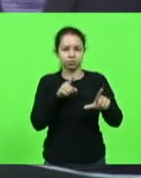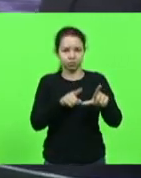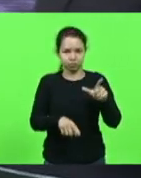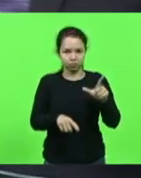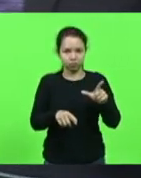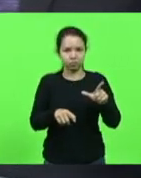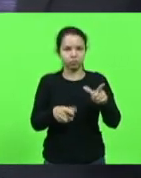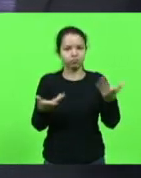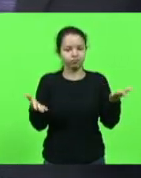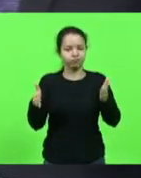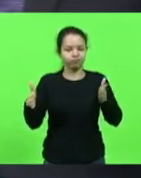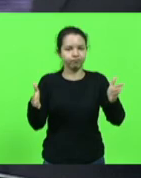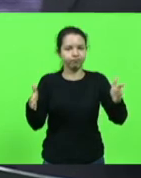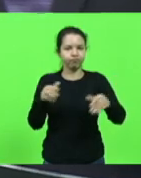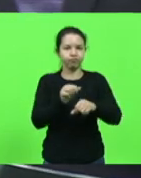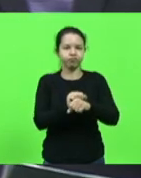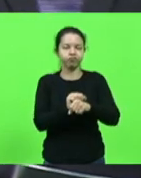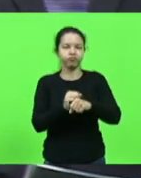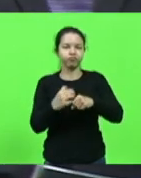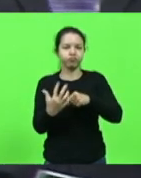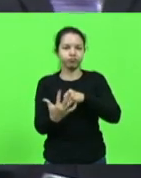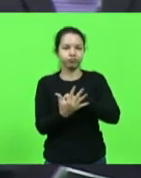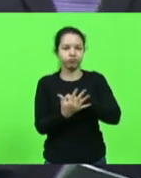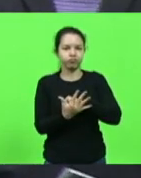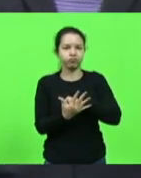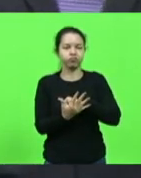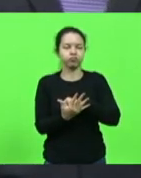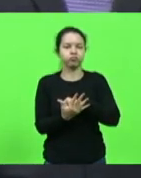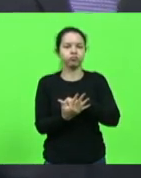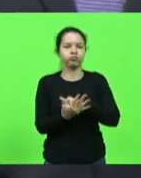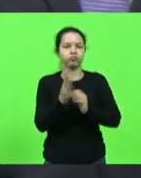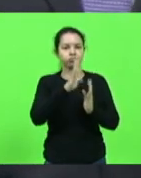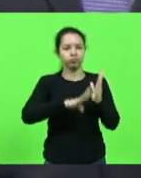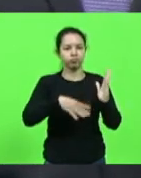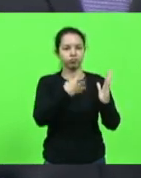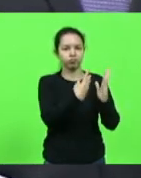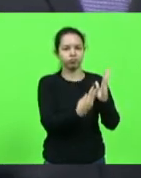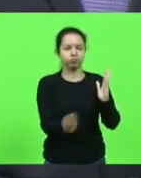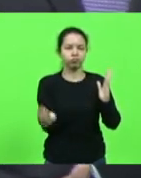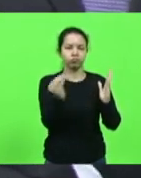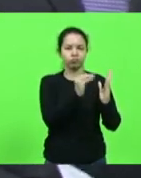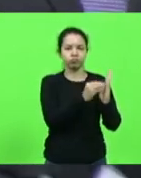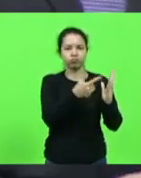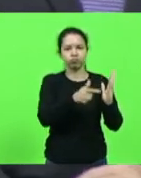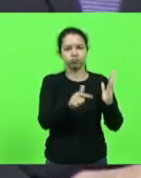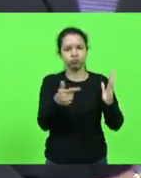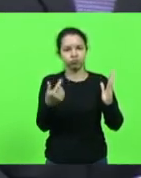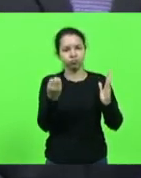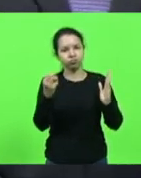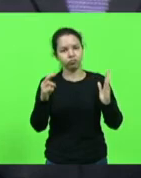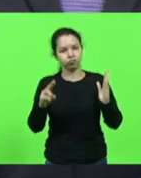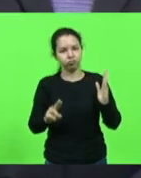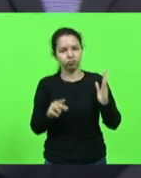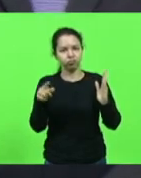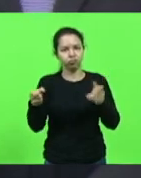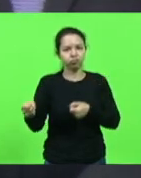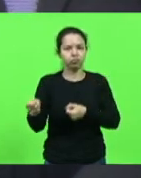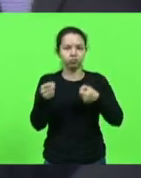relacionadas à pandemia, não pôde constar do seu calendário ou do calendário do Poder Legislativo